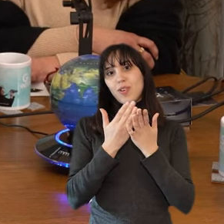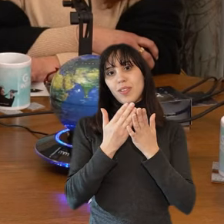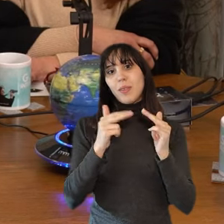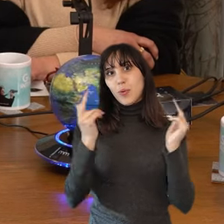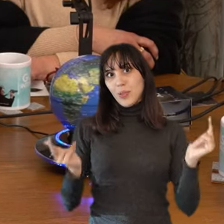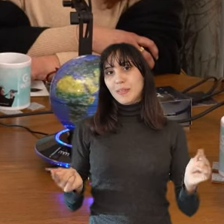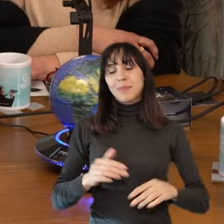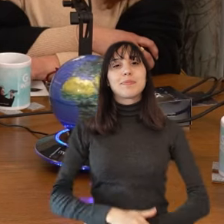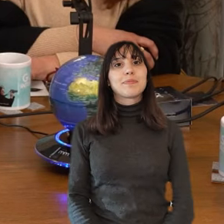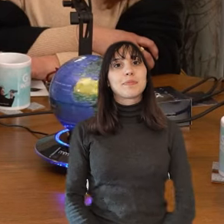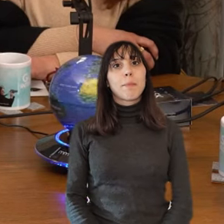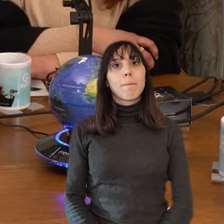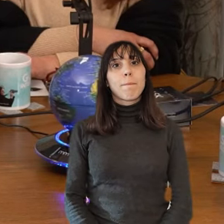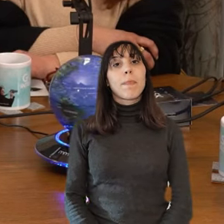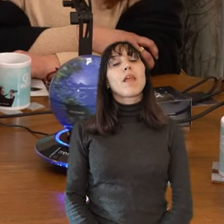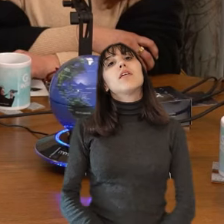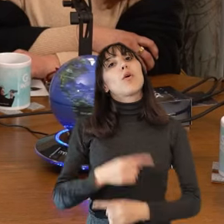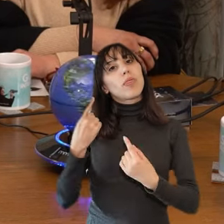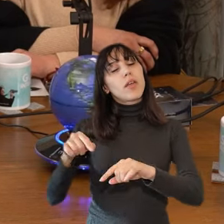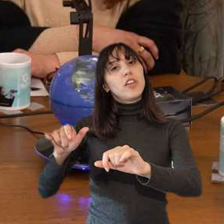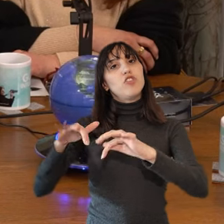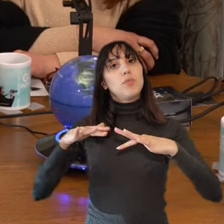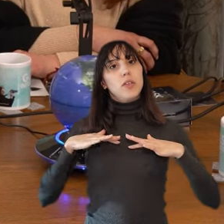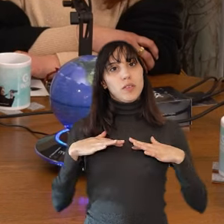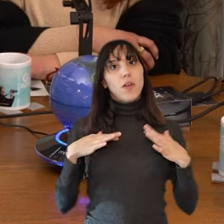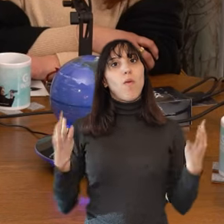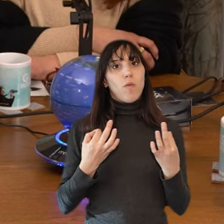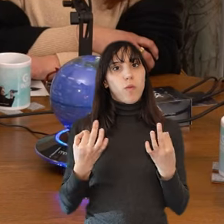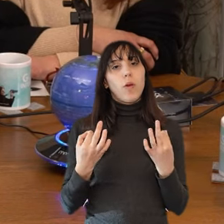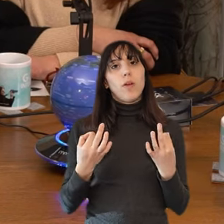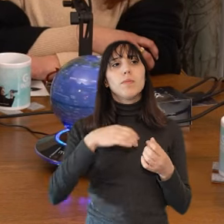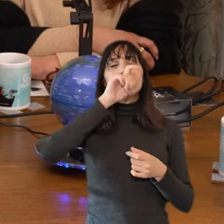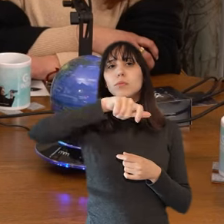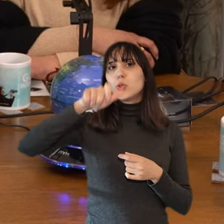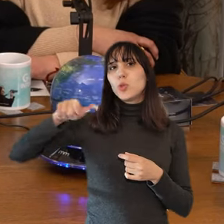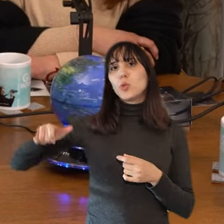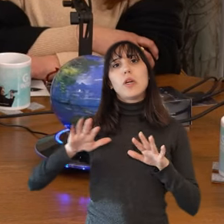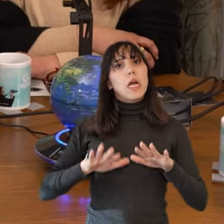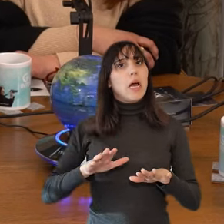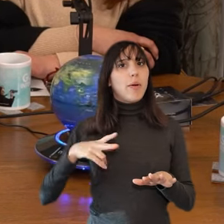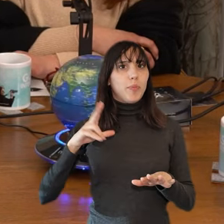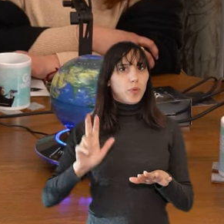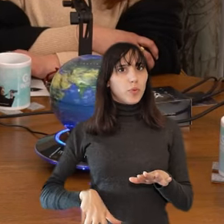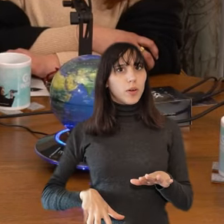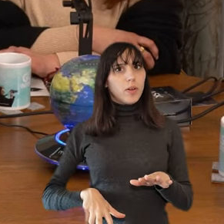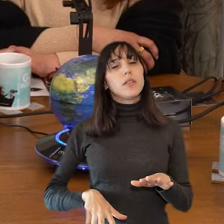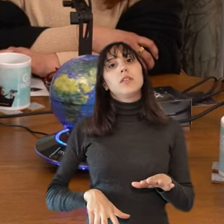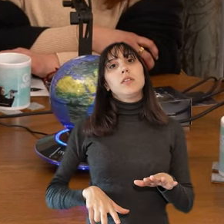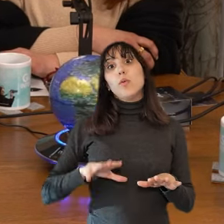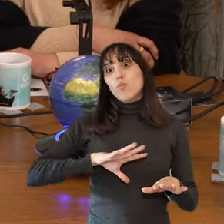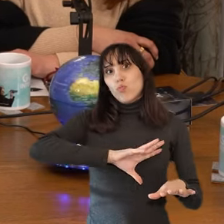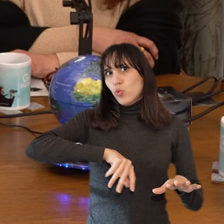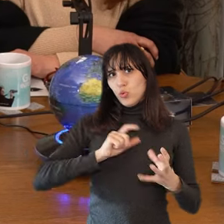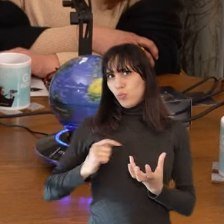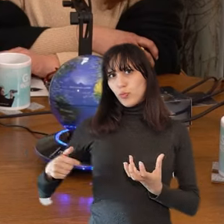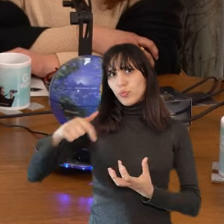famosa portanto há uma inspiração também numa rede de pessoas não é que que estão cá em Portugal e que e que estão espalhados por todo o mundo